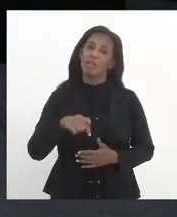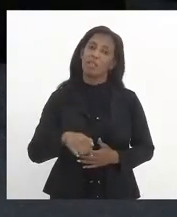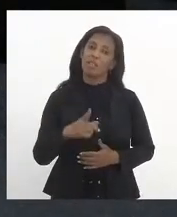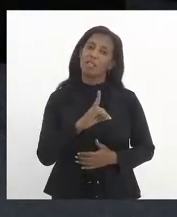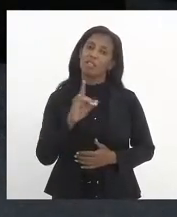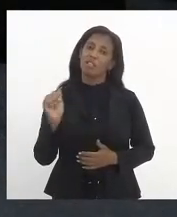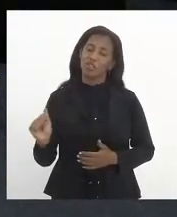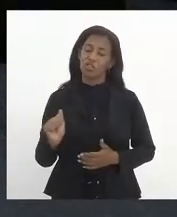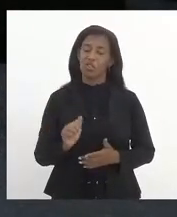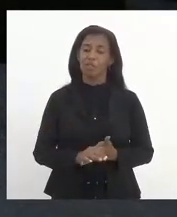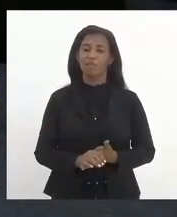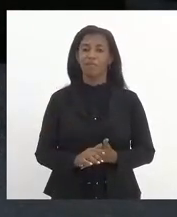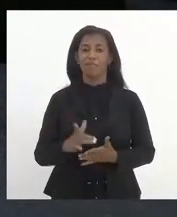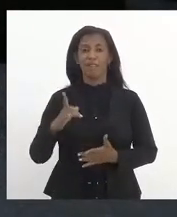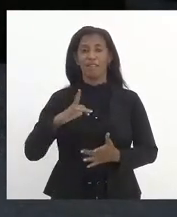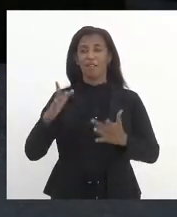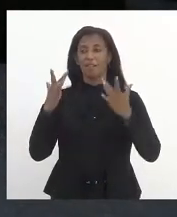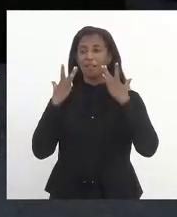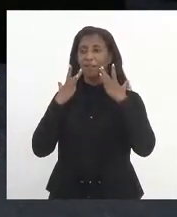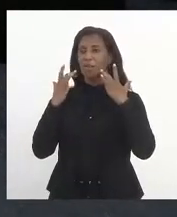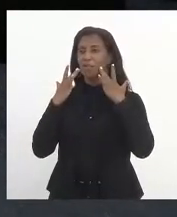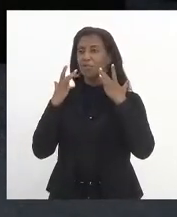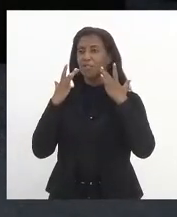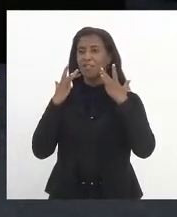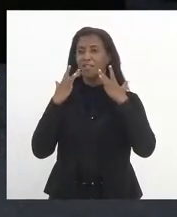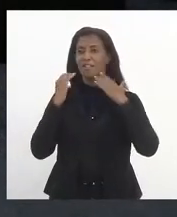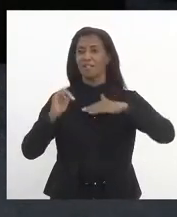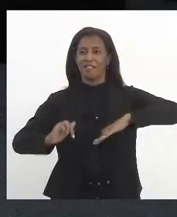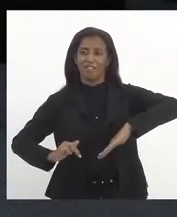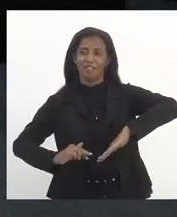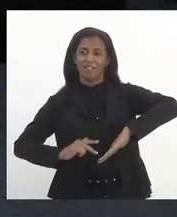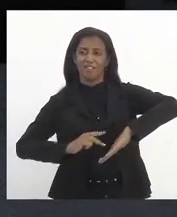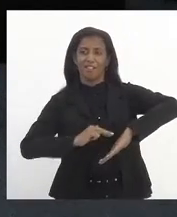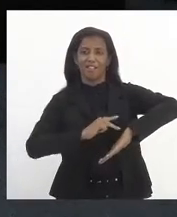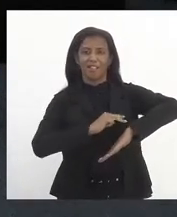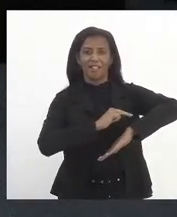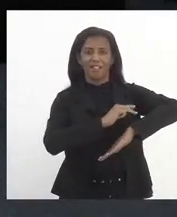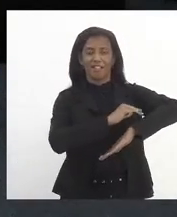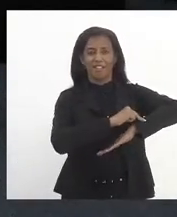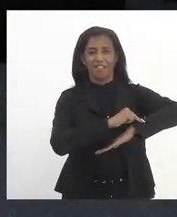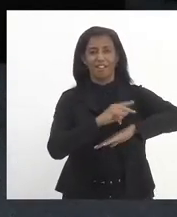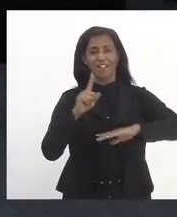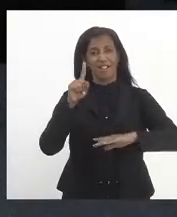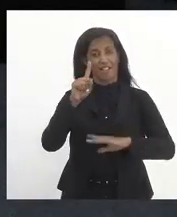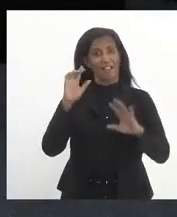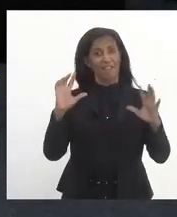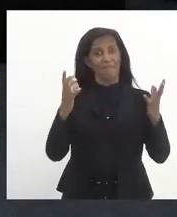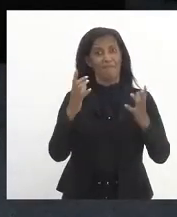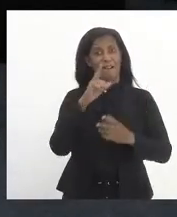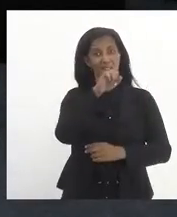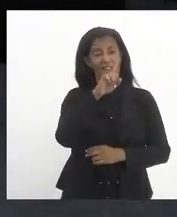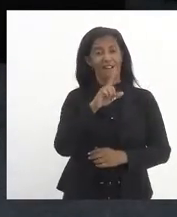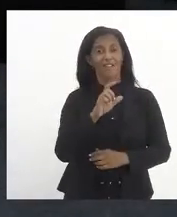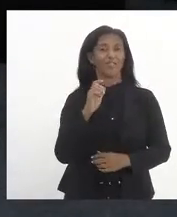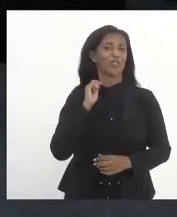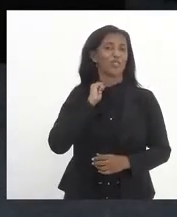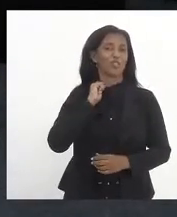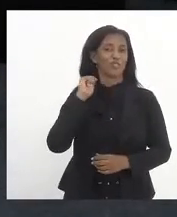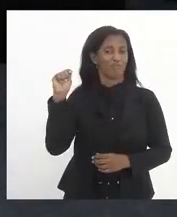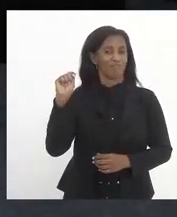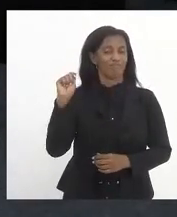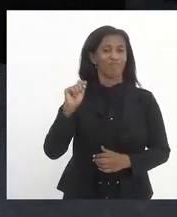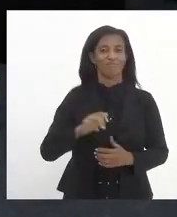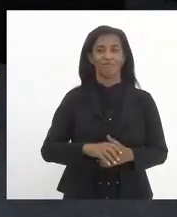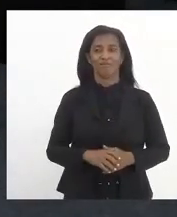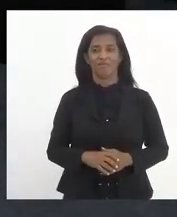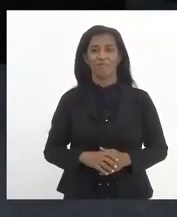dia, a gente teve uma encenação na escadaria do Palácio Tiradentes, que contou ali